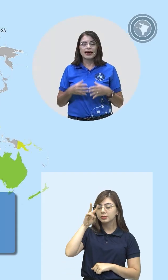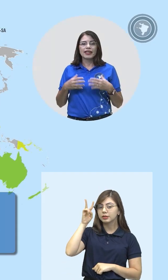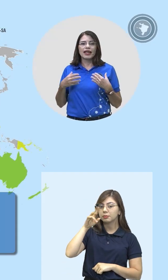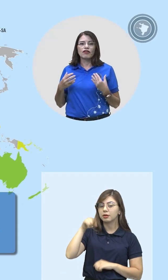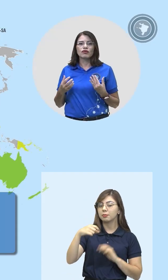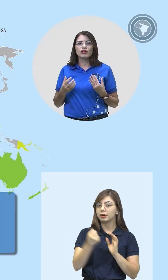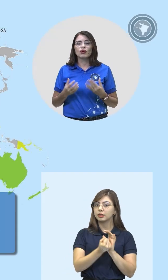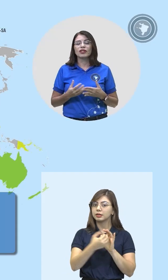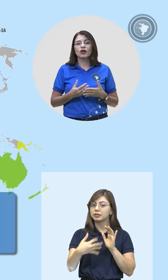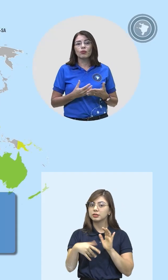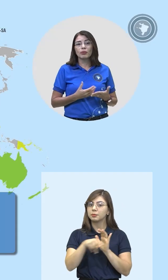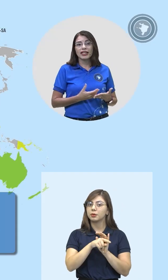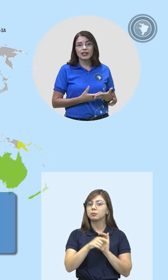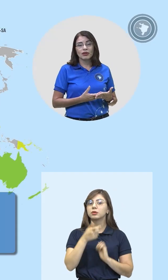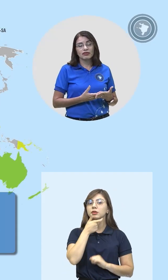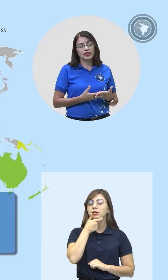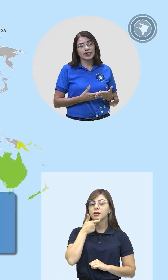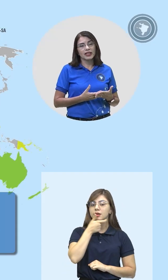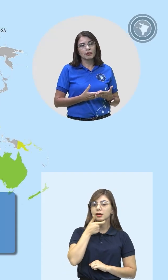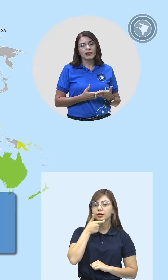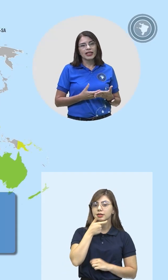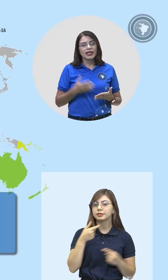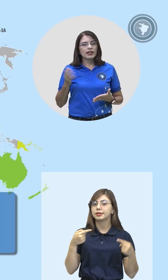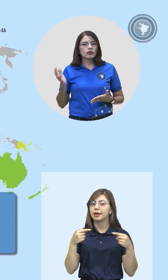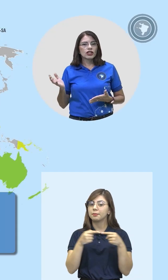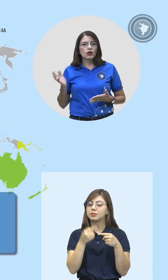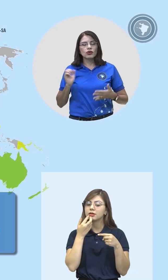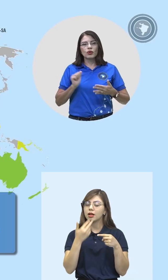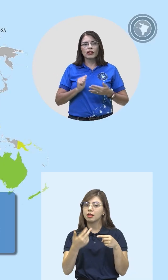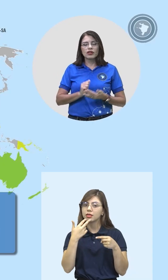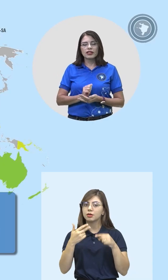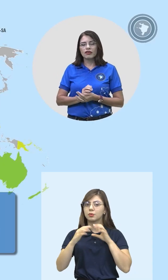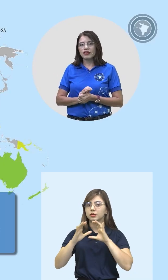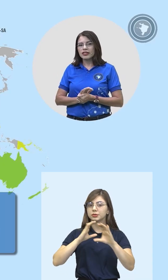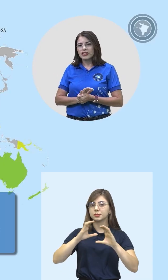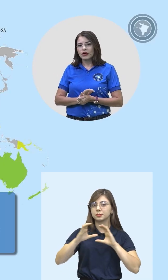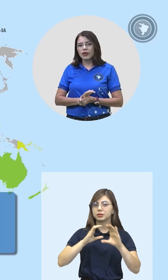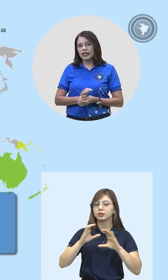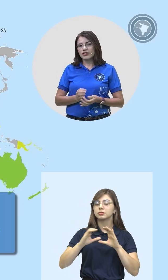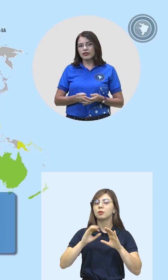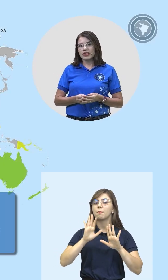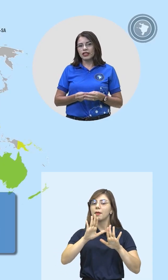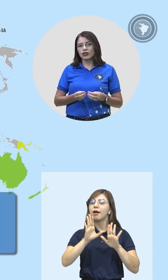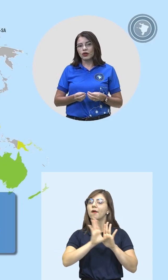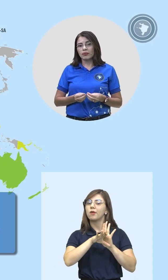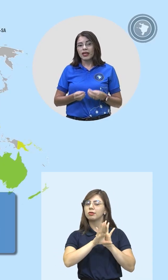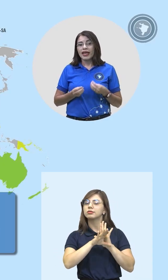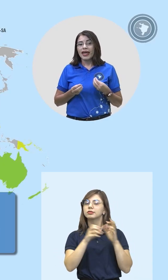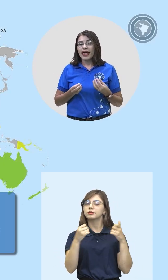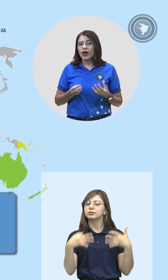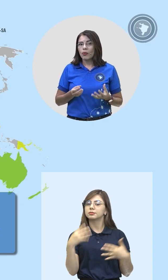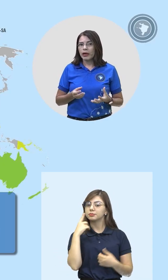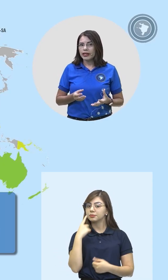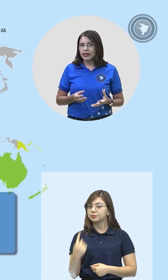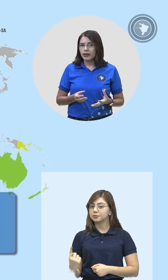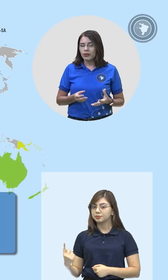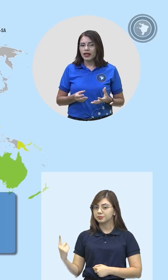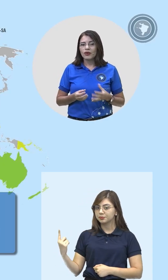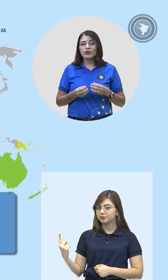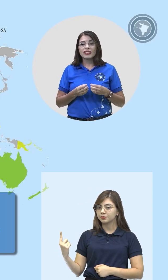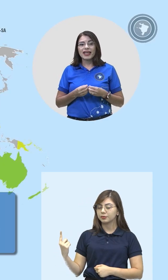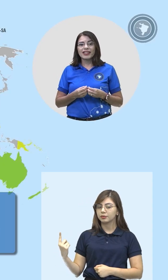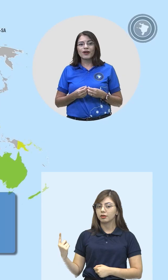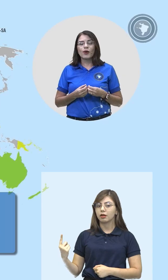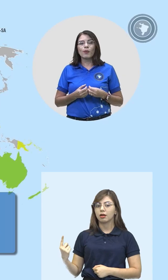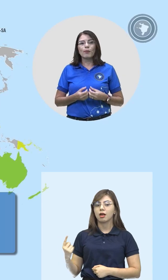inglesa, que ela funciona como uma língua franca. Então, de acordo com a nossa definição, ela diz o seguinte, ó. É uma